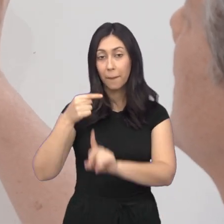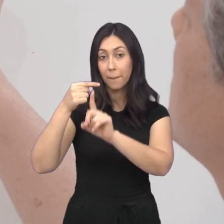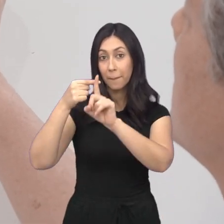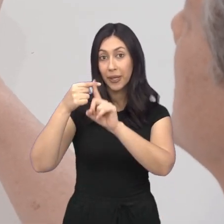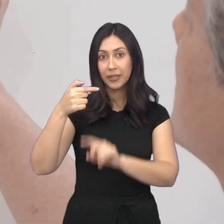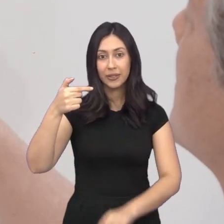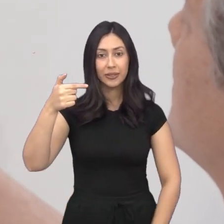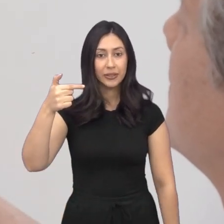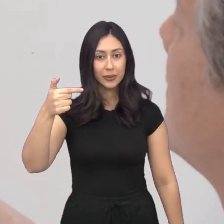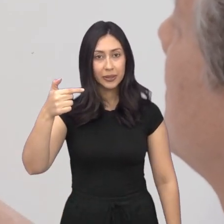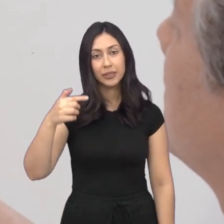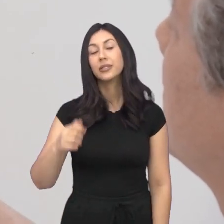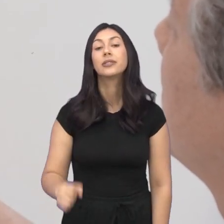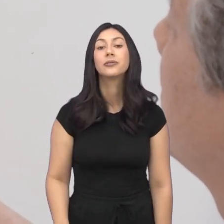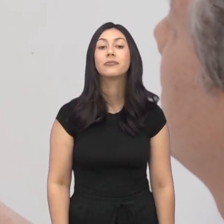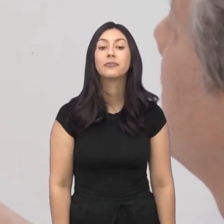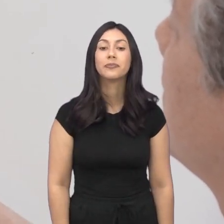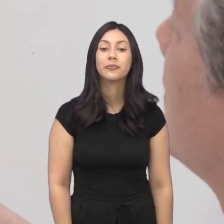mais 2.